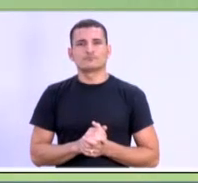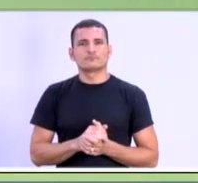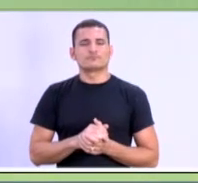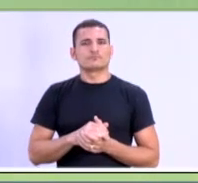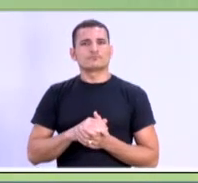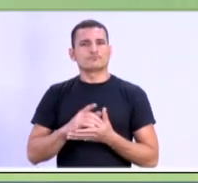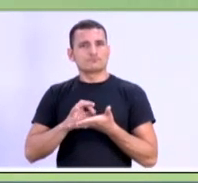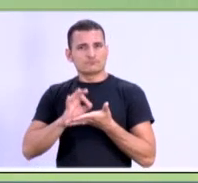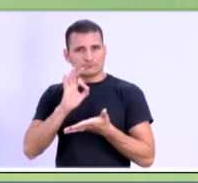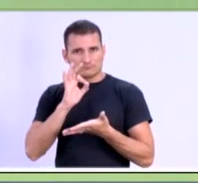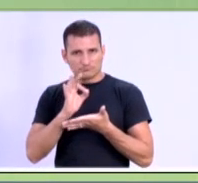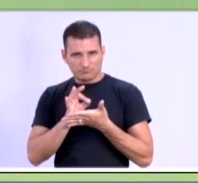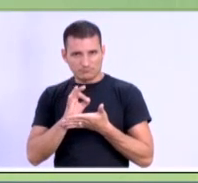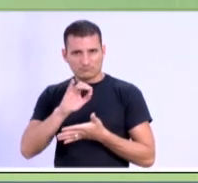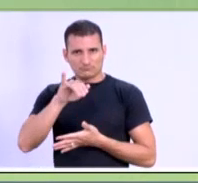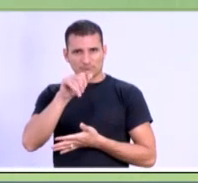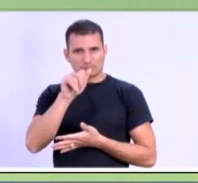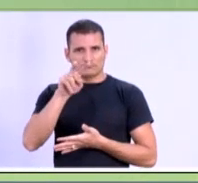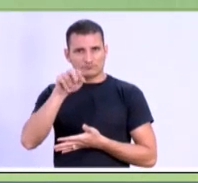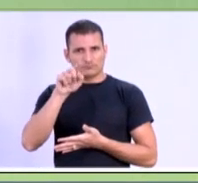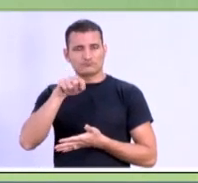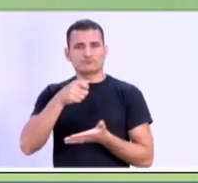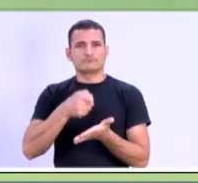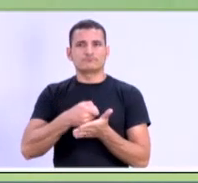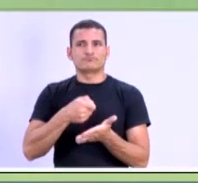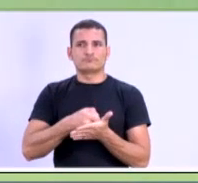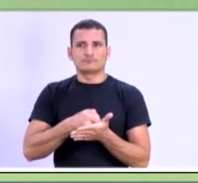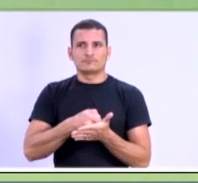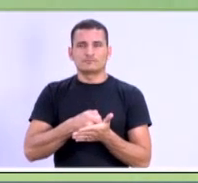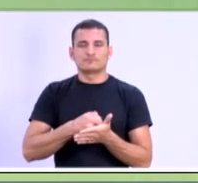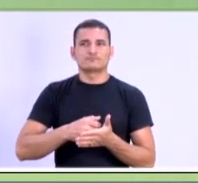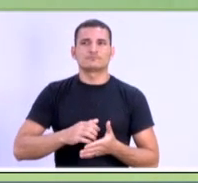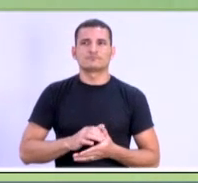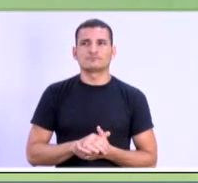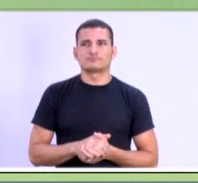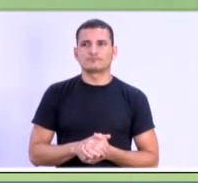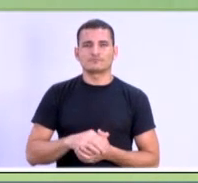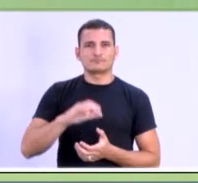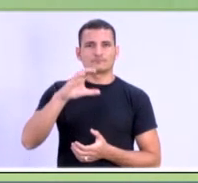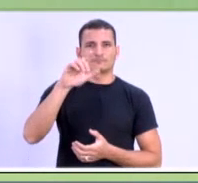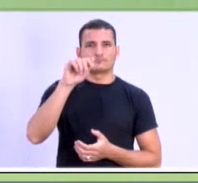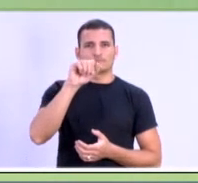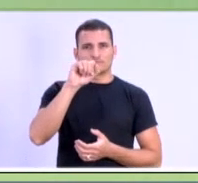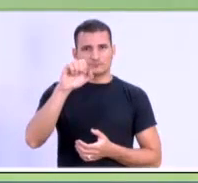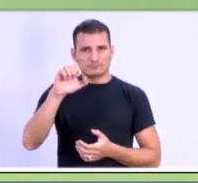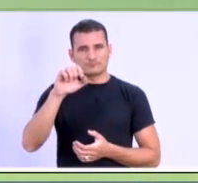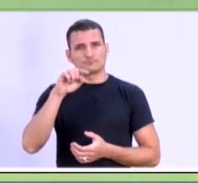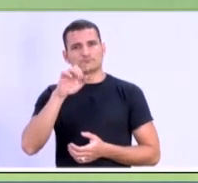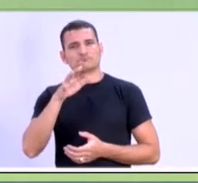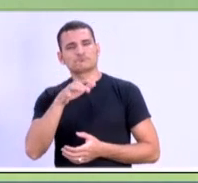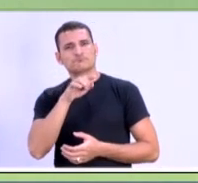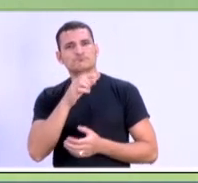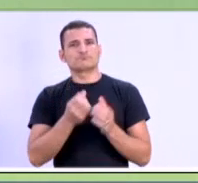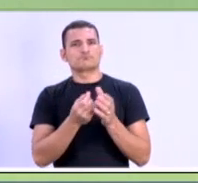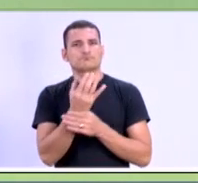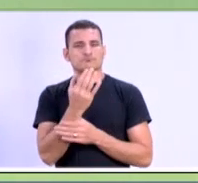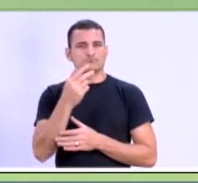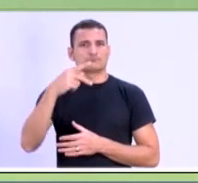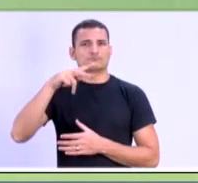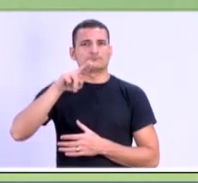Java, isso é obrigatório, como falei, né? A classe já foi definida como sendo pública, isto é,